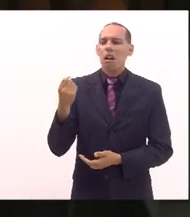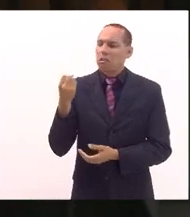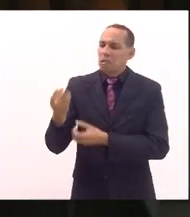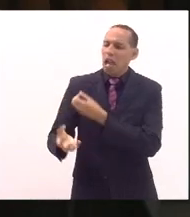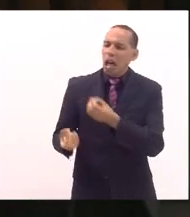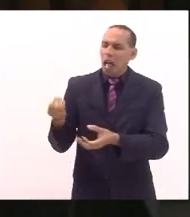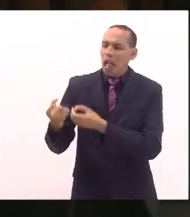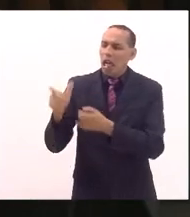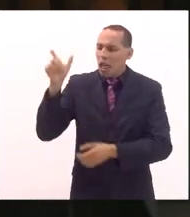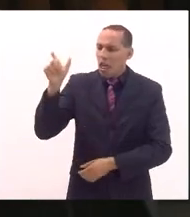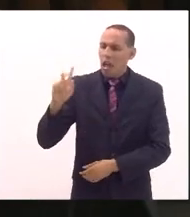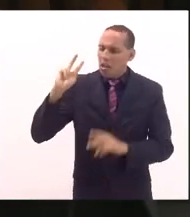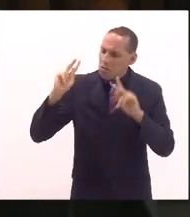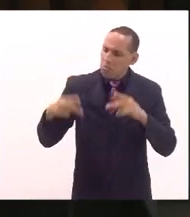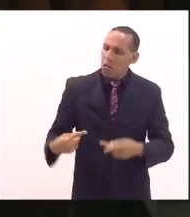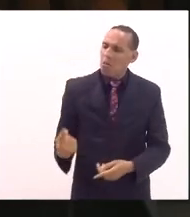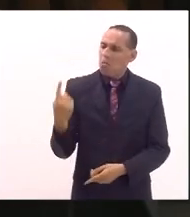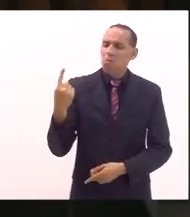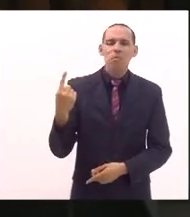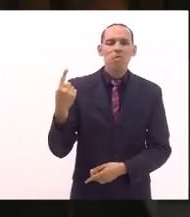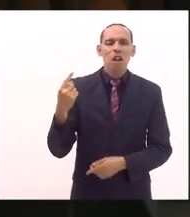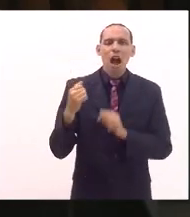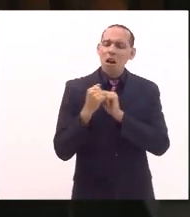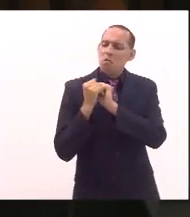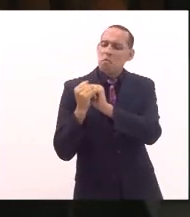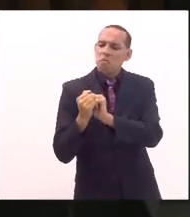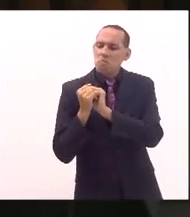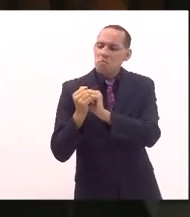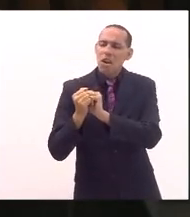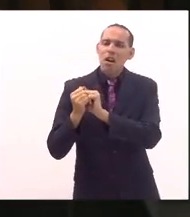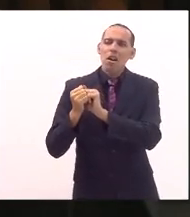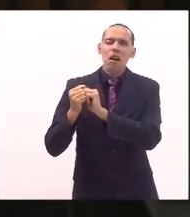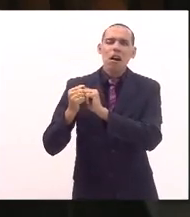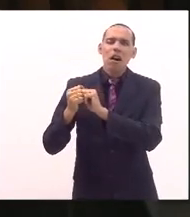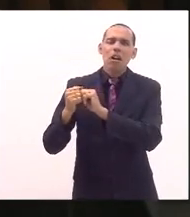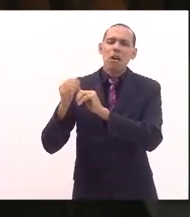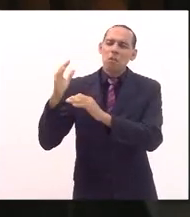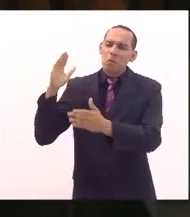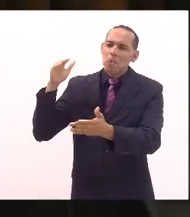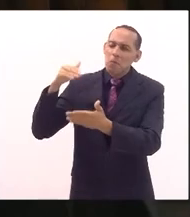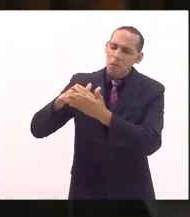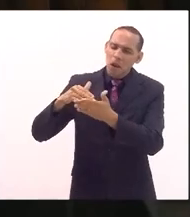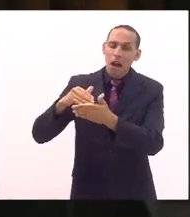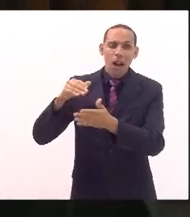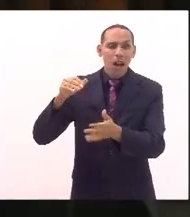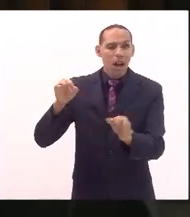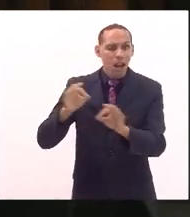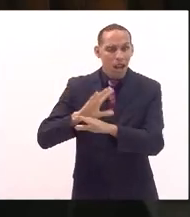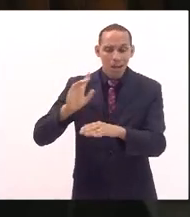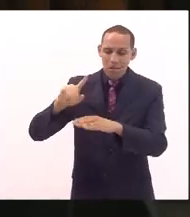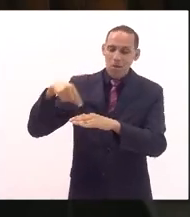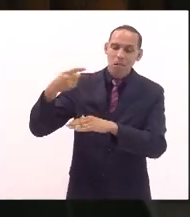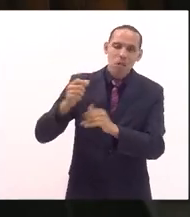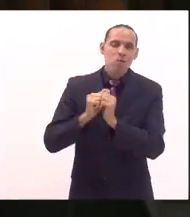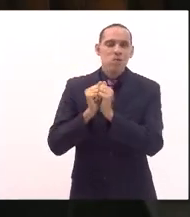estamos juntos até depois do fim